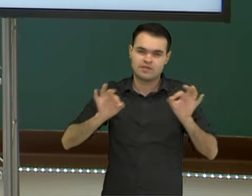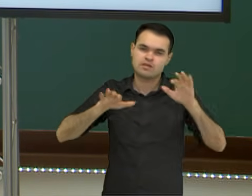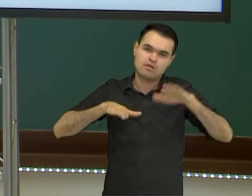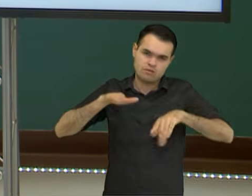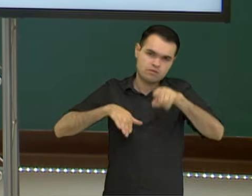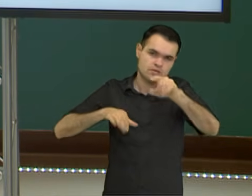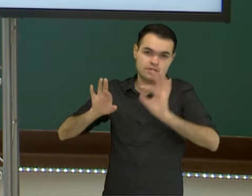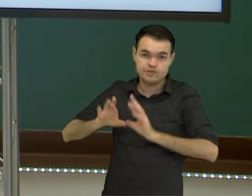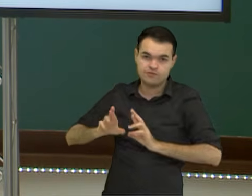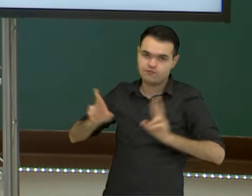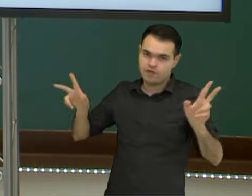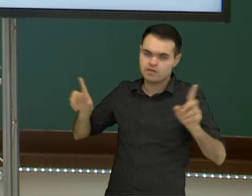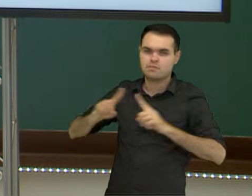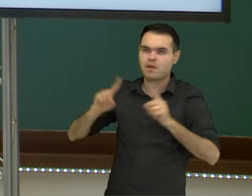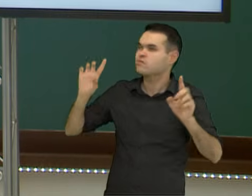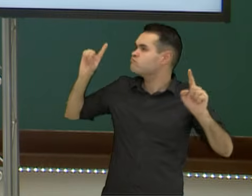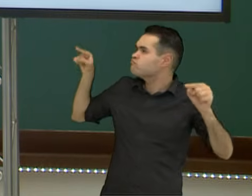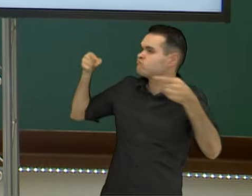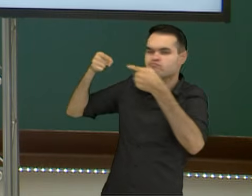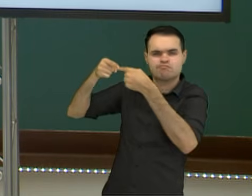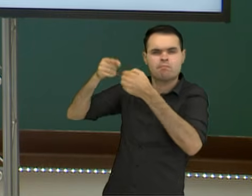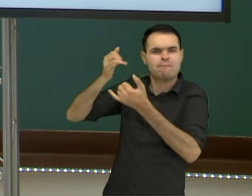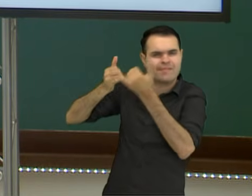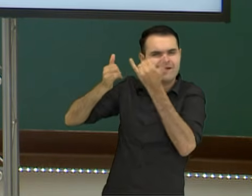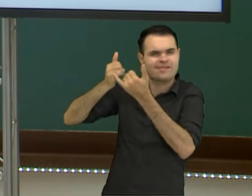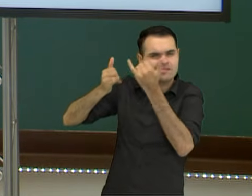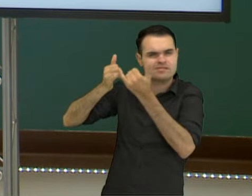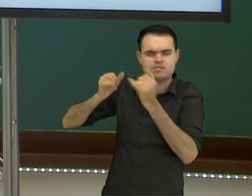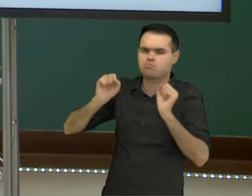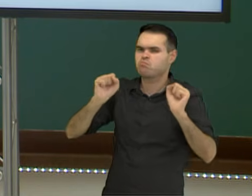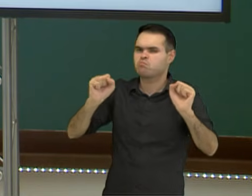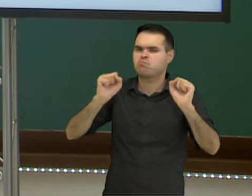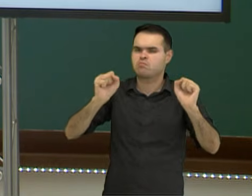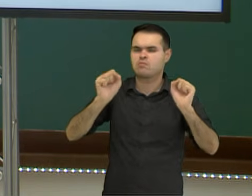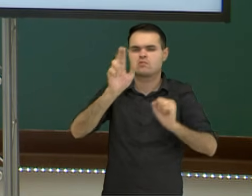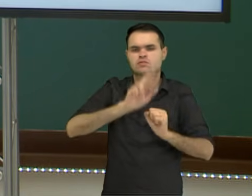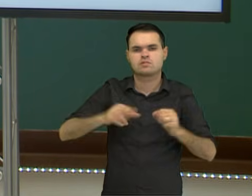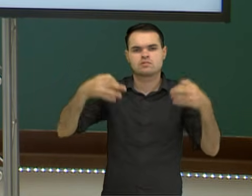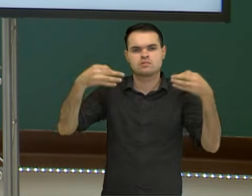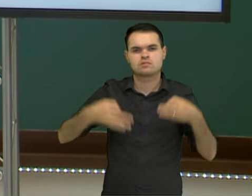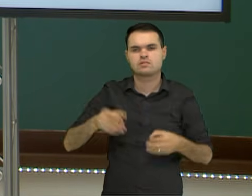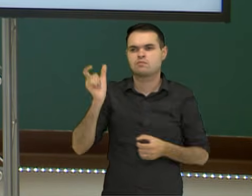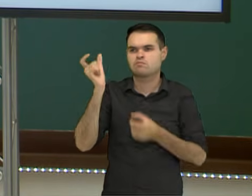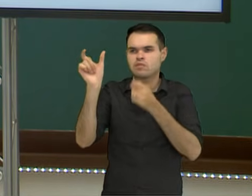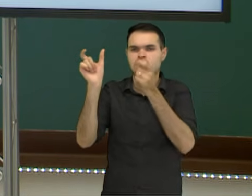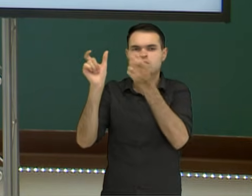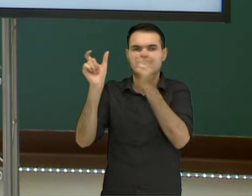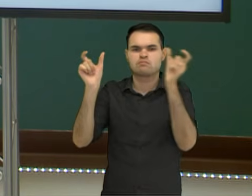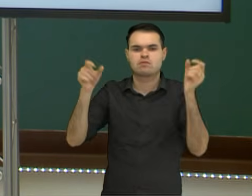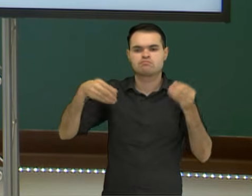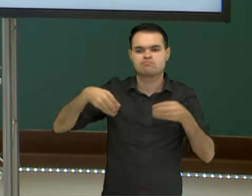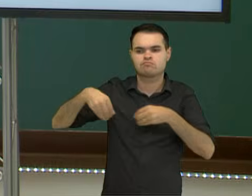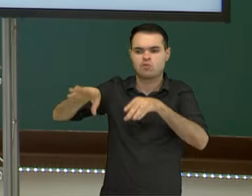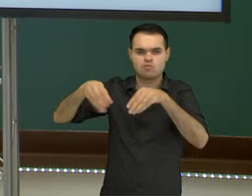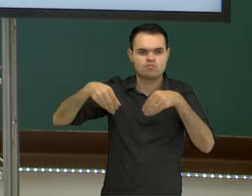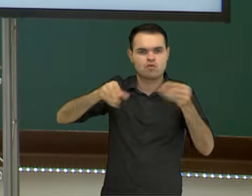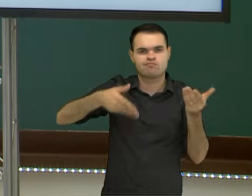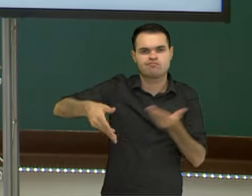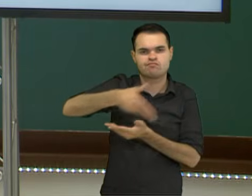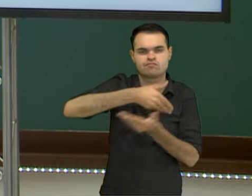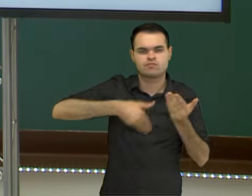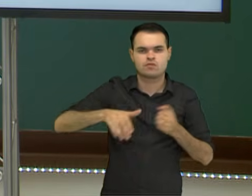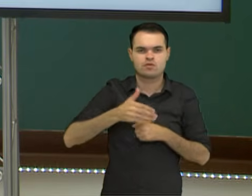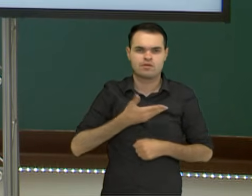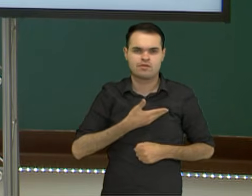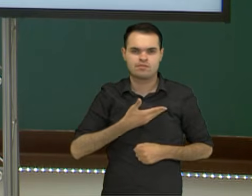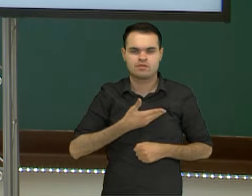diferente, desde que ela esteja correta historicamente, você tem utilizado as 4 palavras, compartilhe com os teus colegas, converse com o